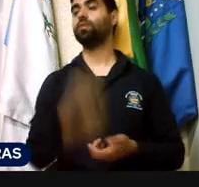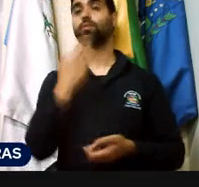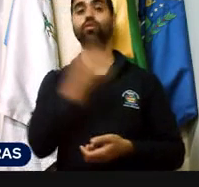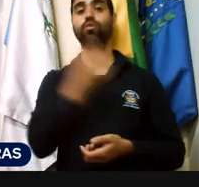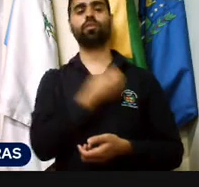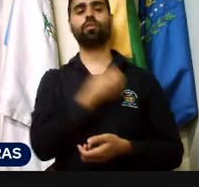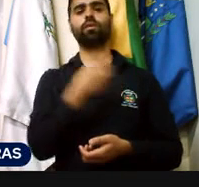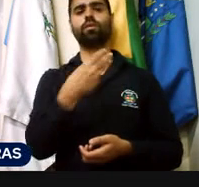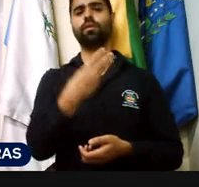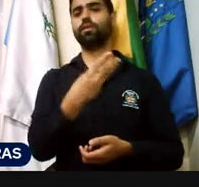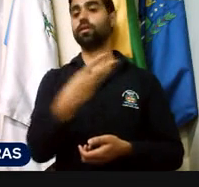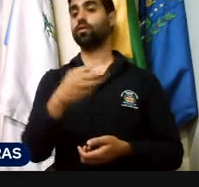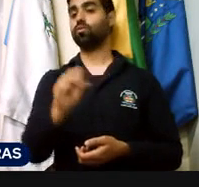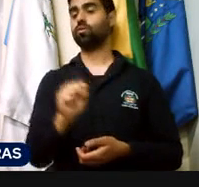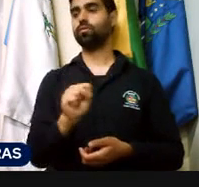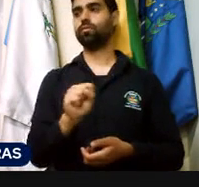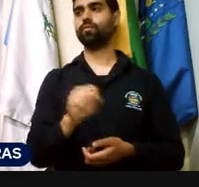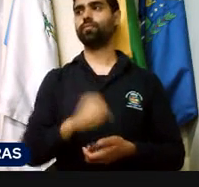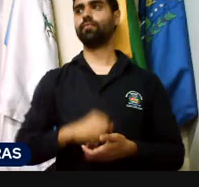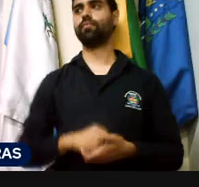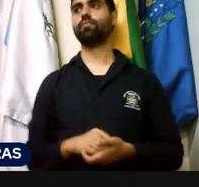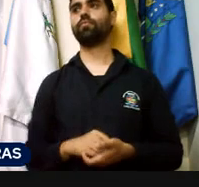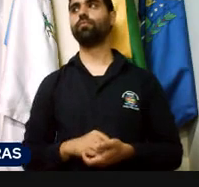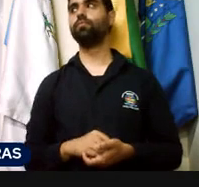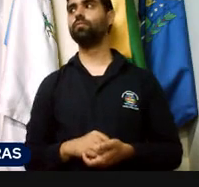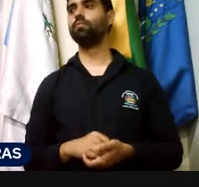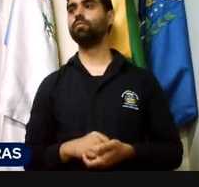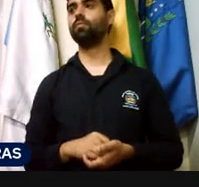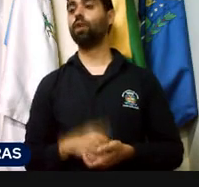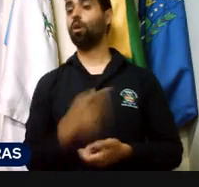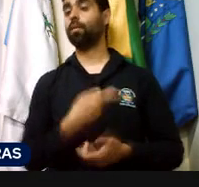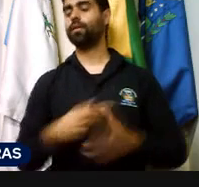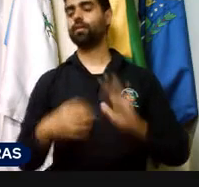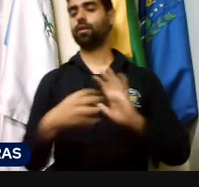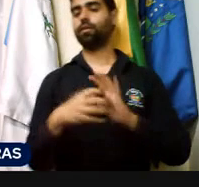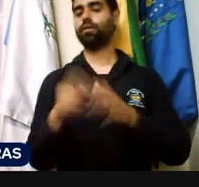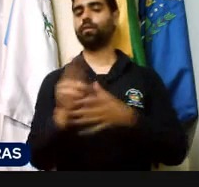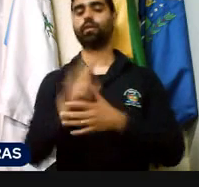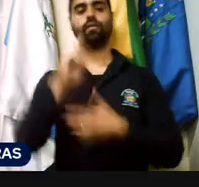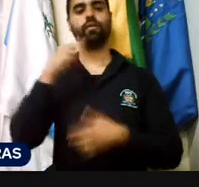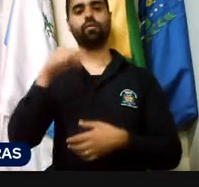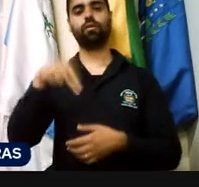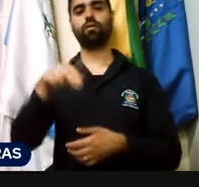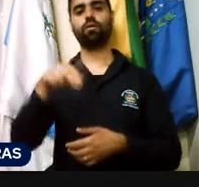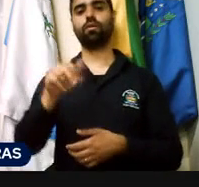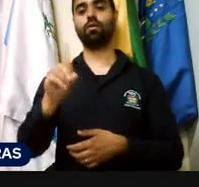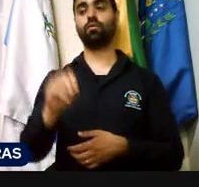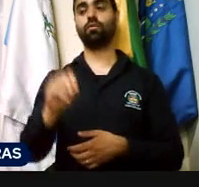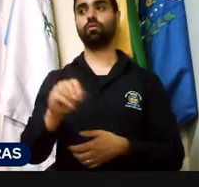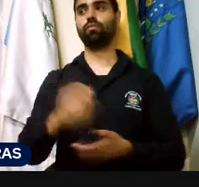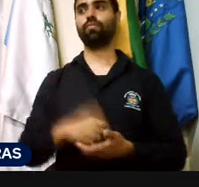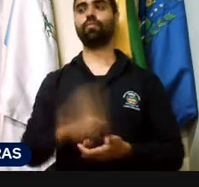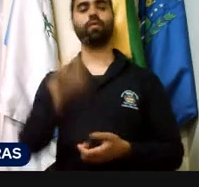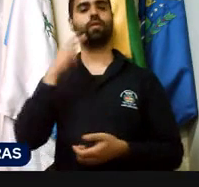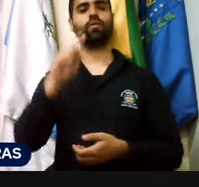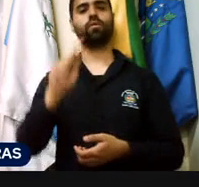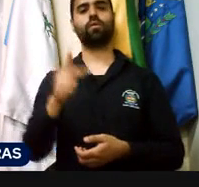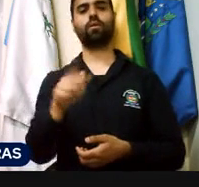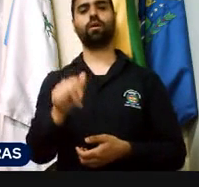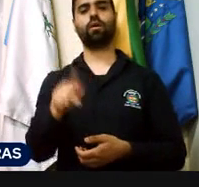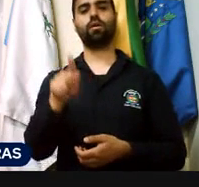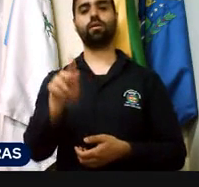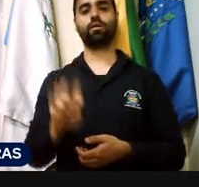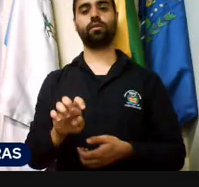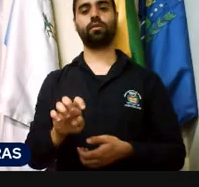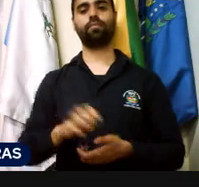número 338. Excelentíssimo senhor presidente da Câmara Municipal de Valença, vereador José Reinaldo, o vereador Eduardo Rank, que a subscreve